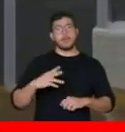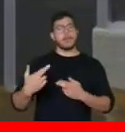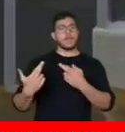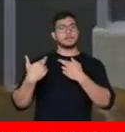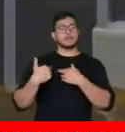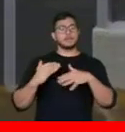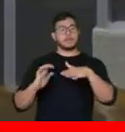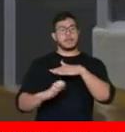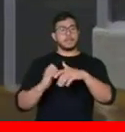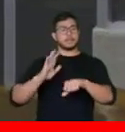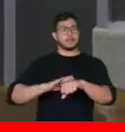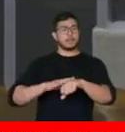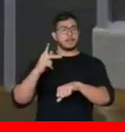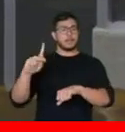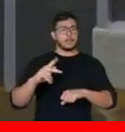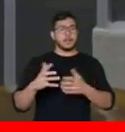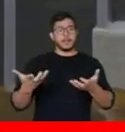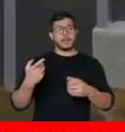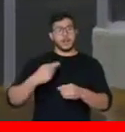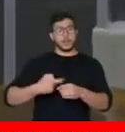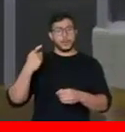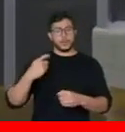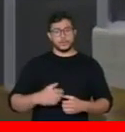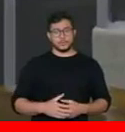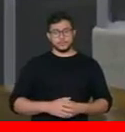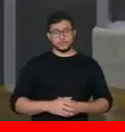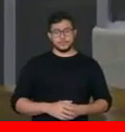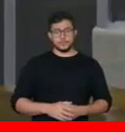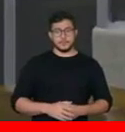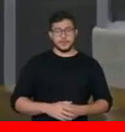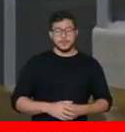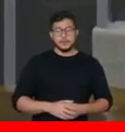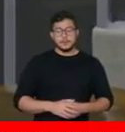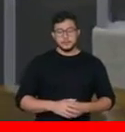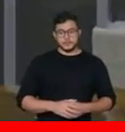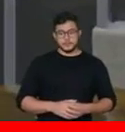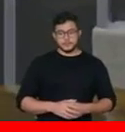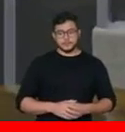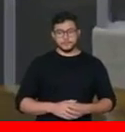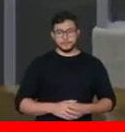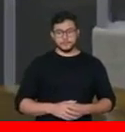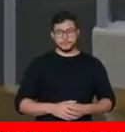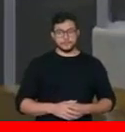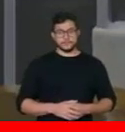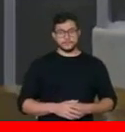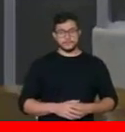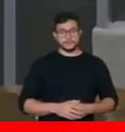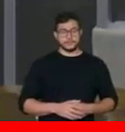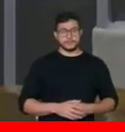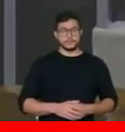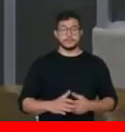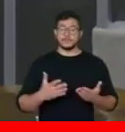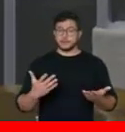querem lucro, que são as empresas que funcionam no interior do capitalismo e do capital financeiro internacional. E tanto isso é